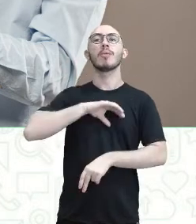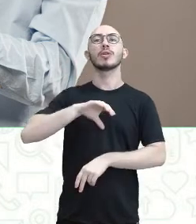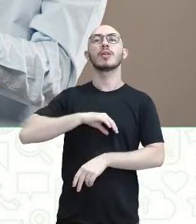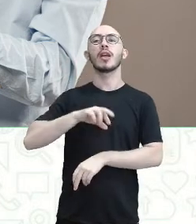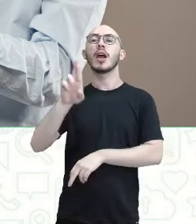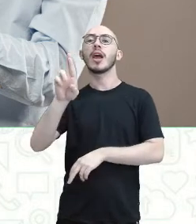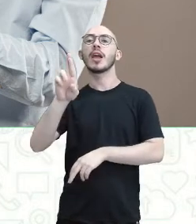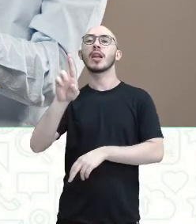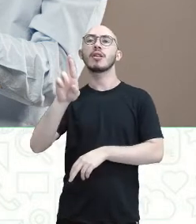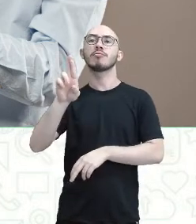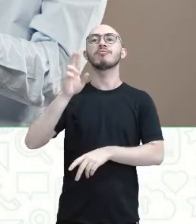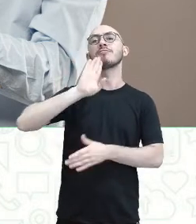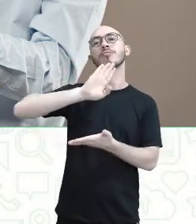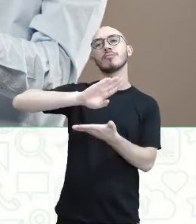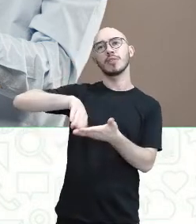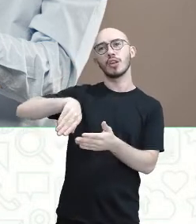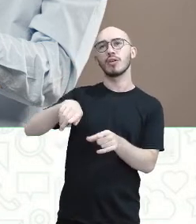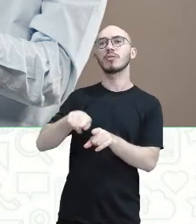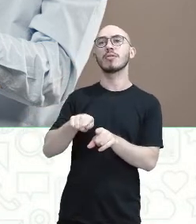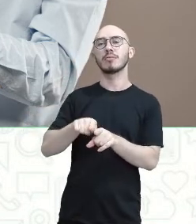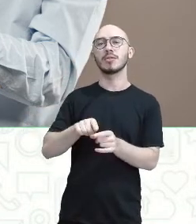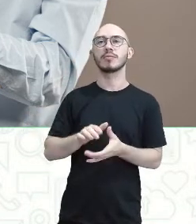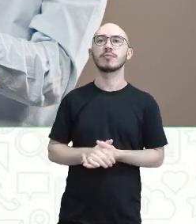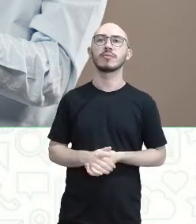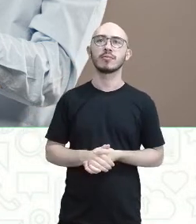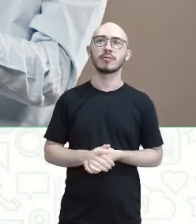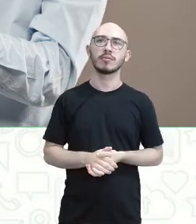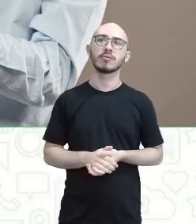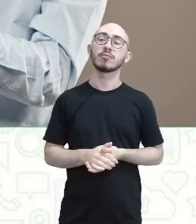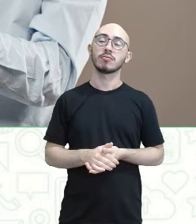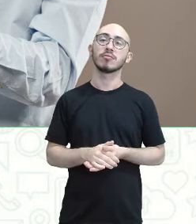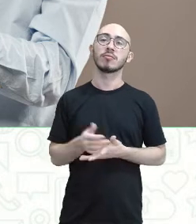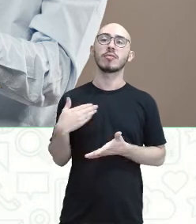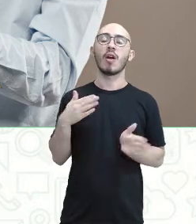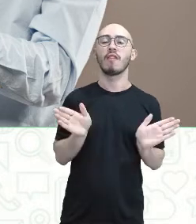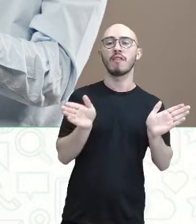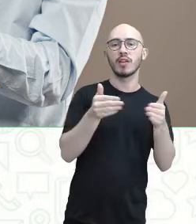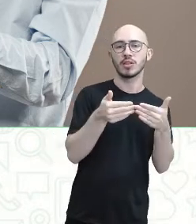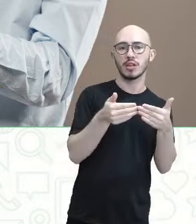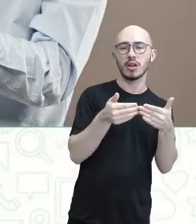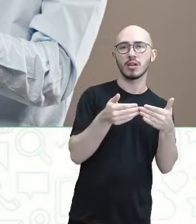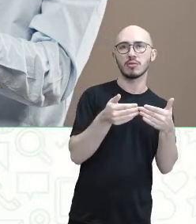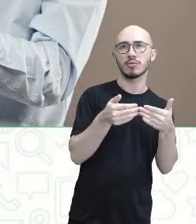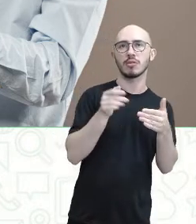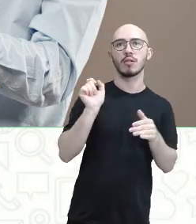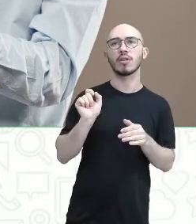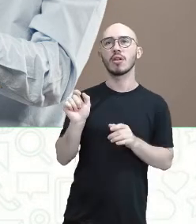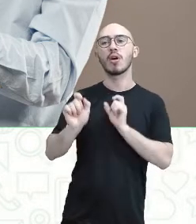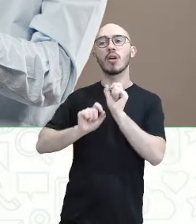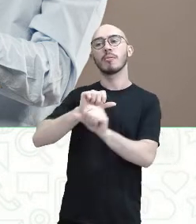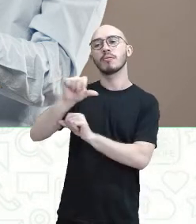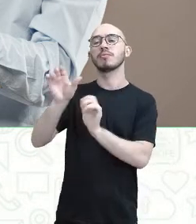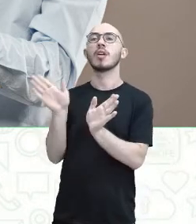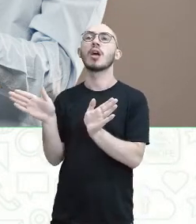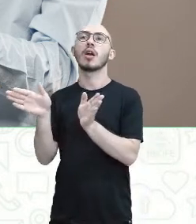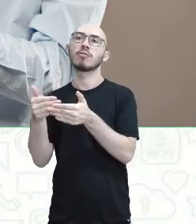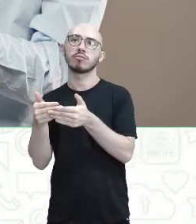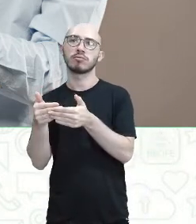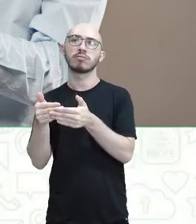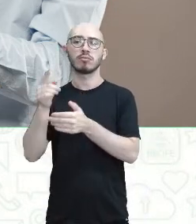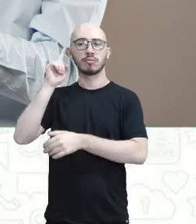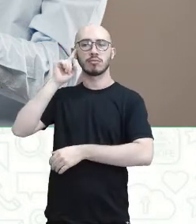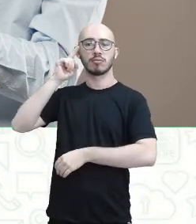uma instrução, ou em um comando. O que era to close, fechar? Close, feche. To step,